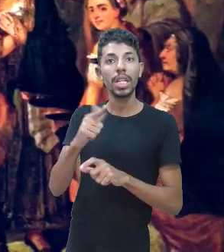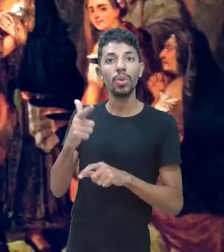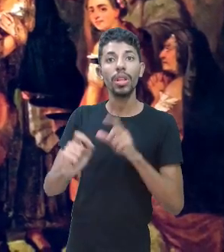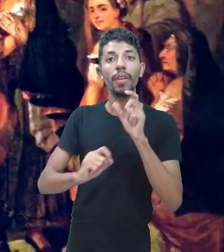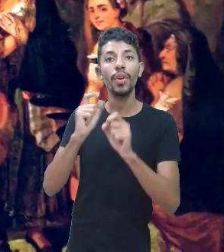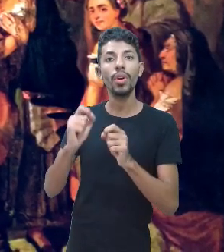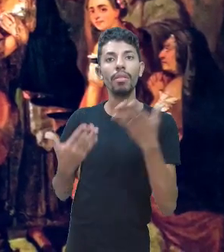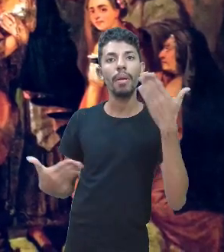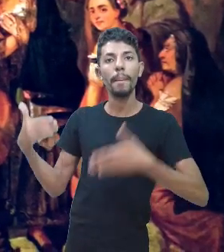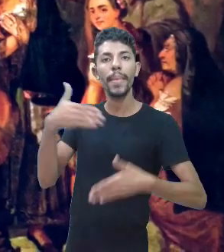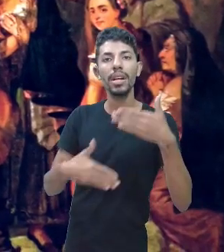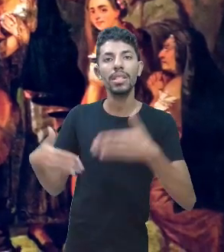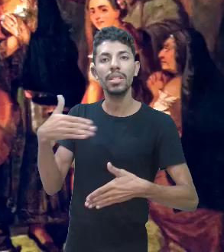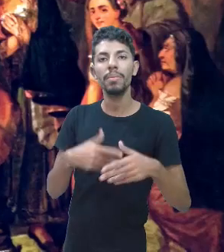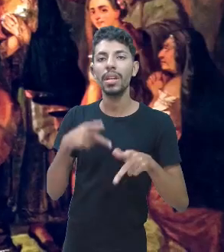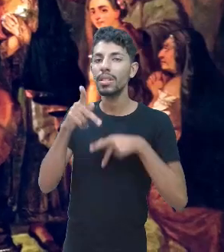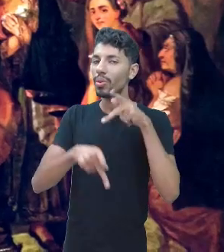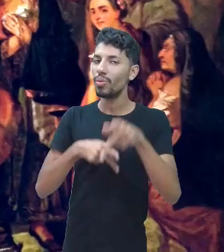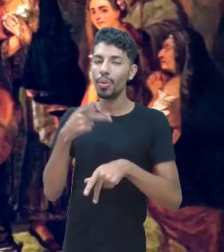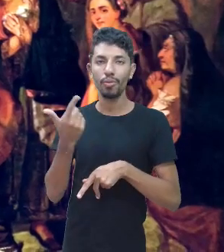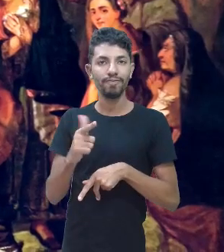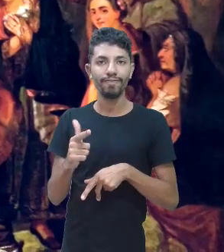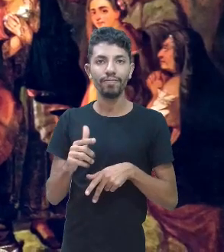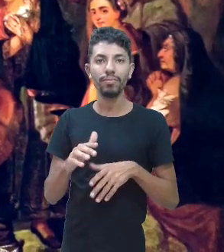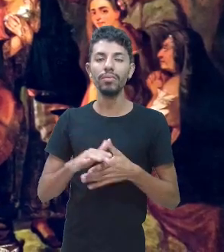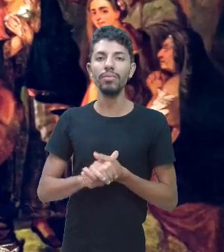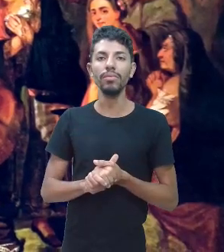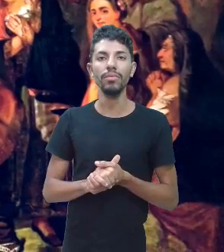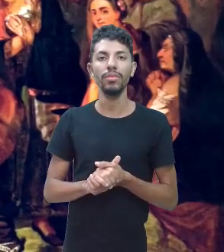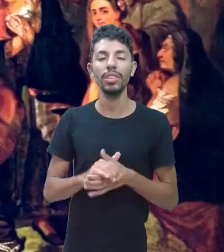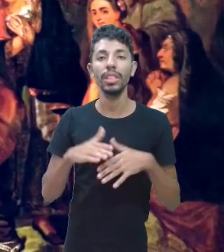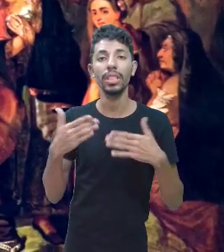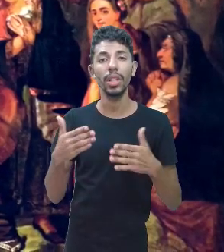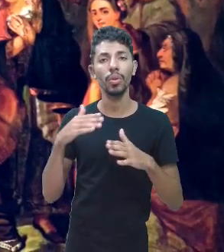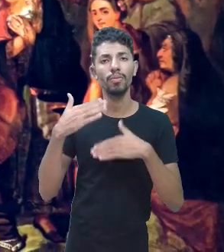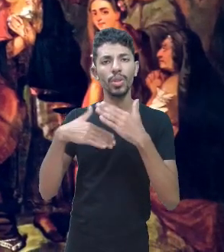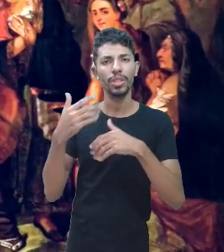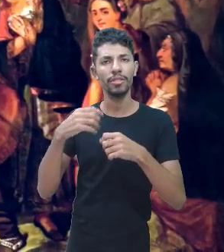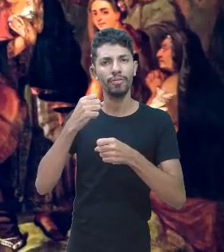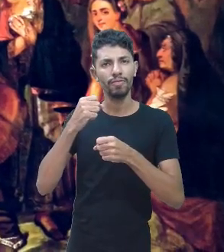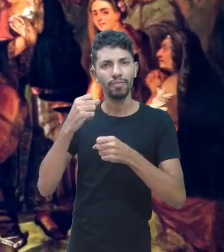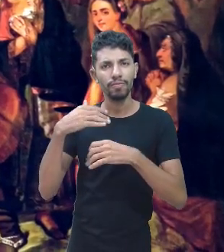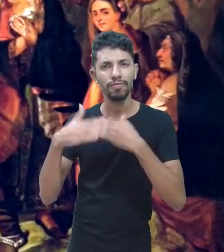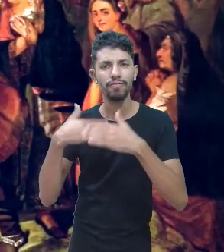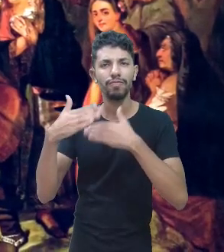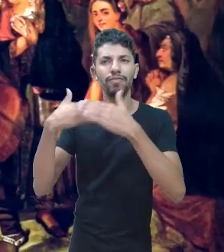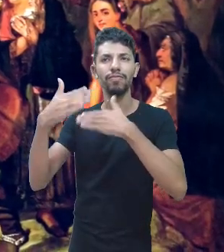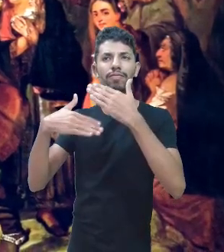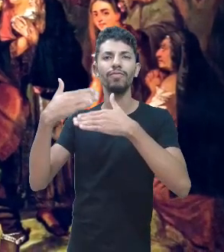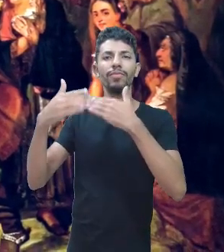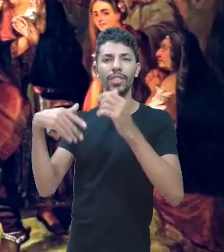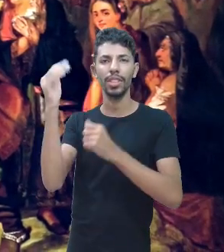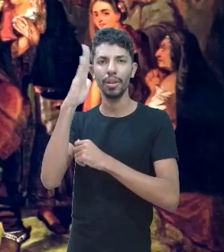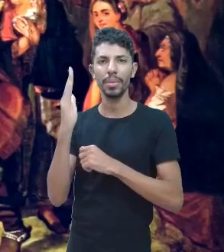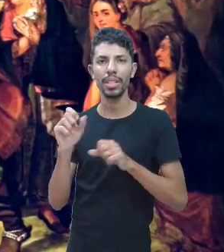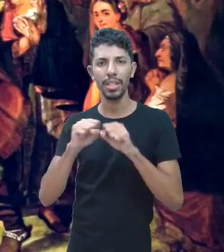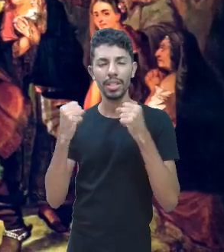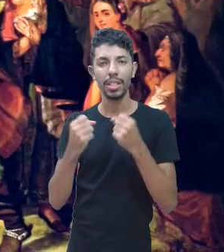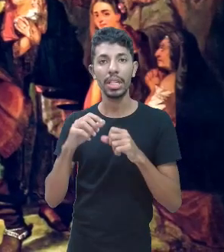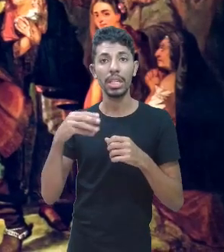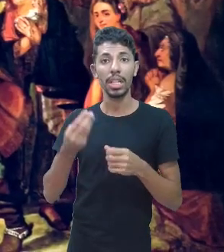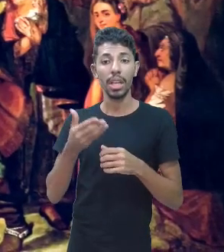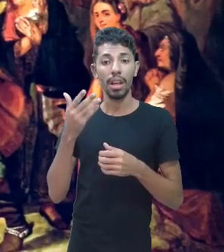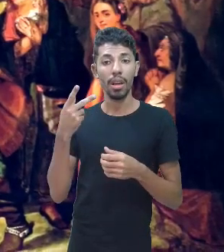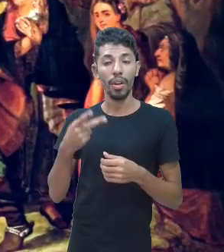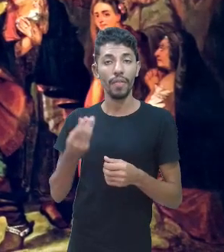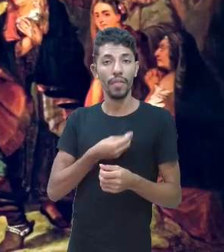uma participação das pessoas, nem no processo de construção da população brasileira, até então, da população que vivia no Brasil, antes mesmo